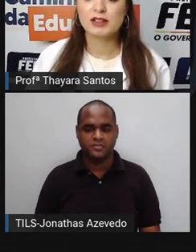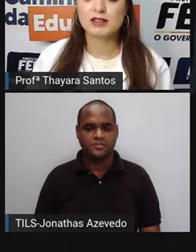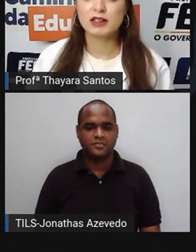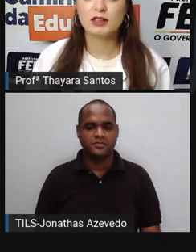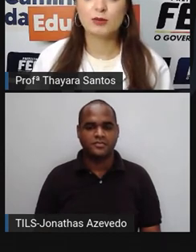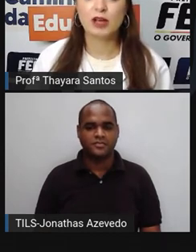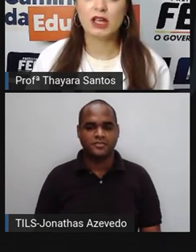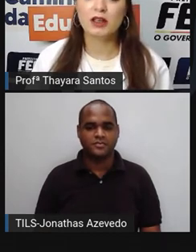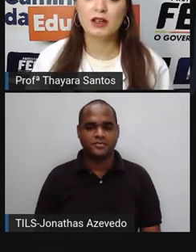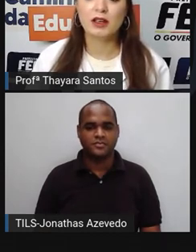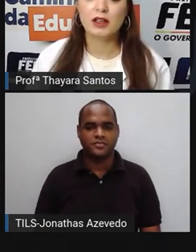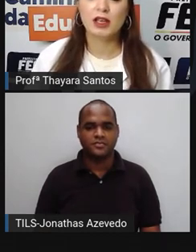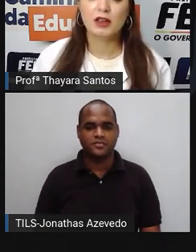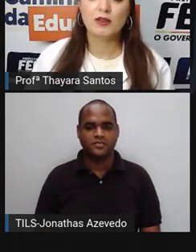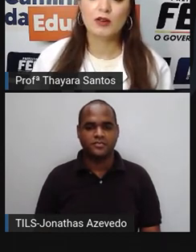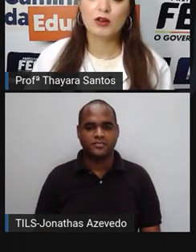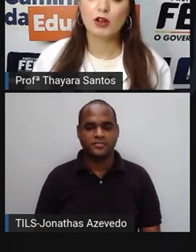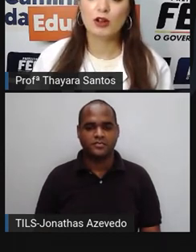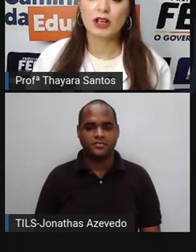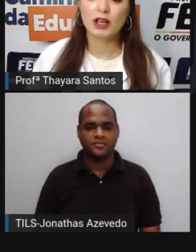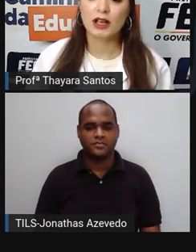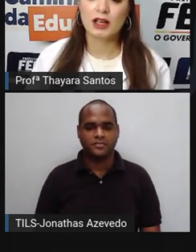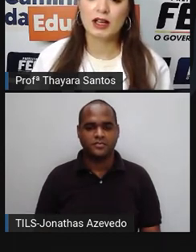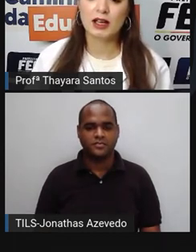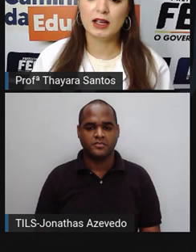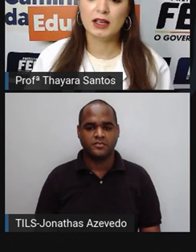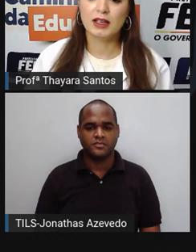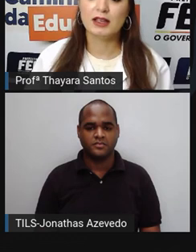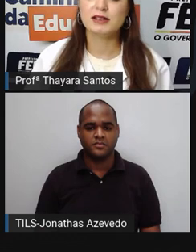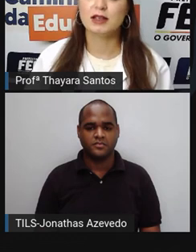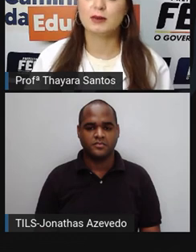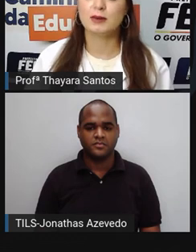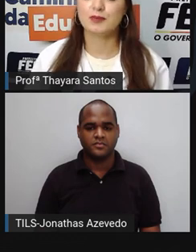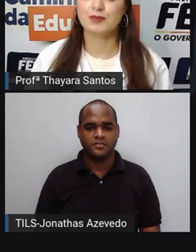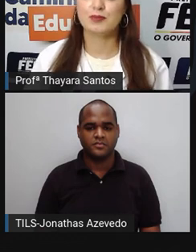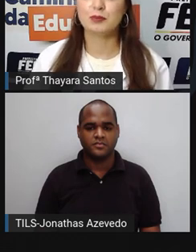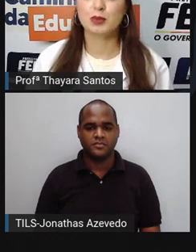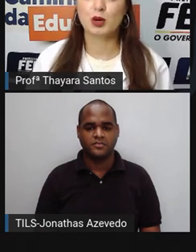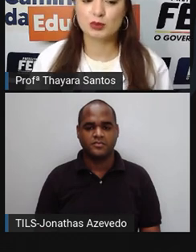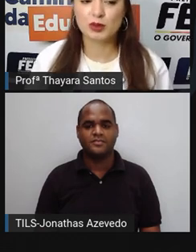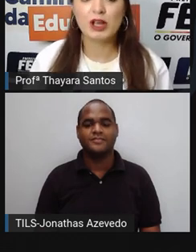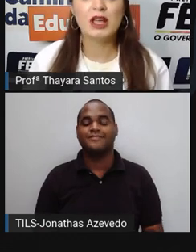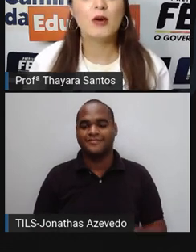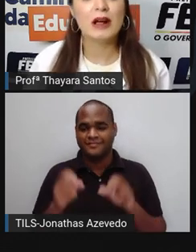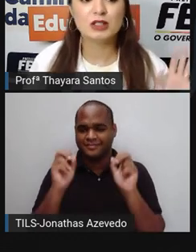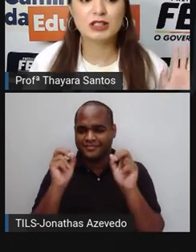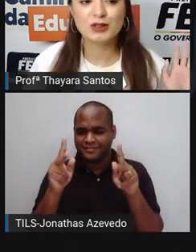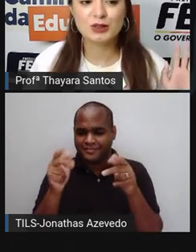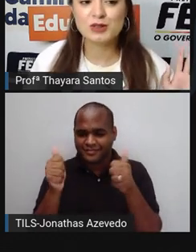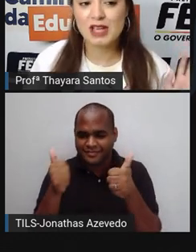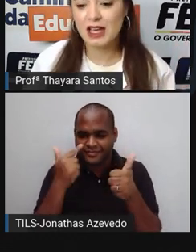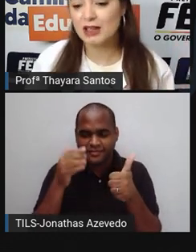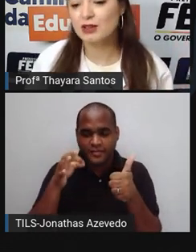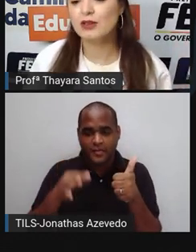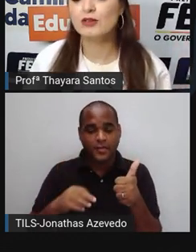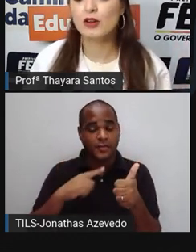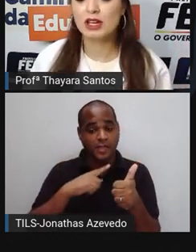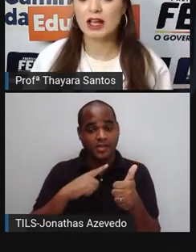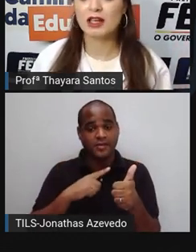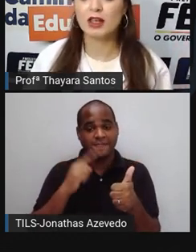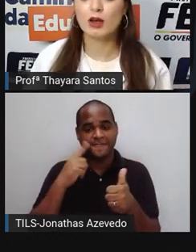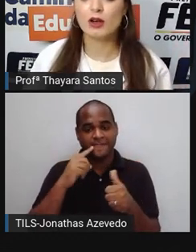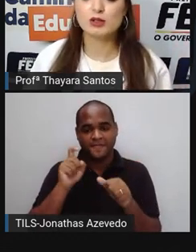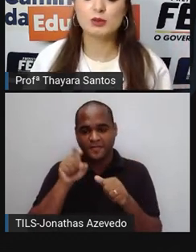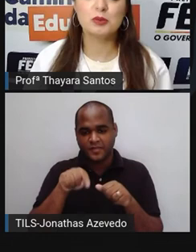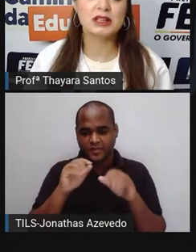colocar isso aqui também e vou colocar esse aqui pronto eu acho que tá tudo certo